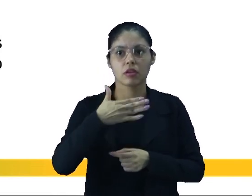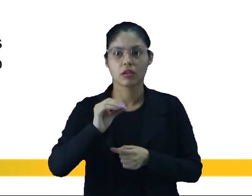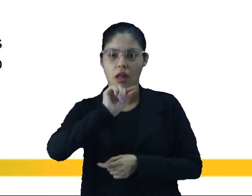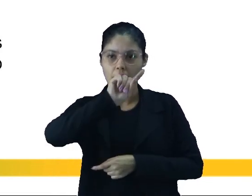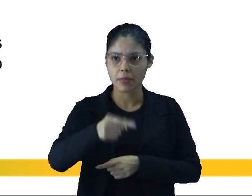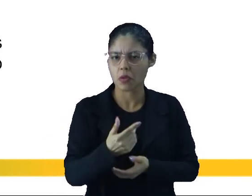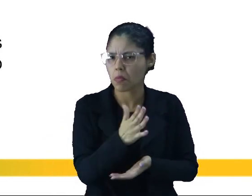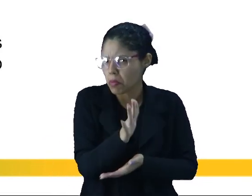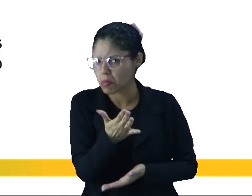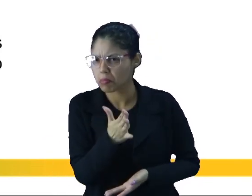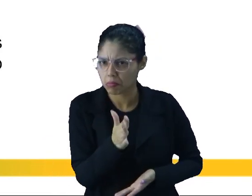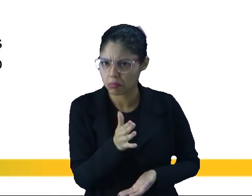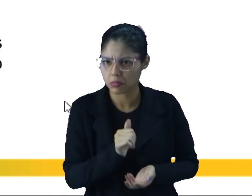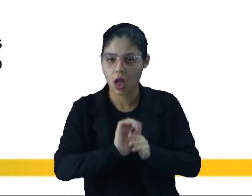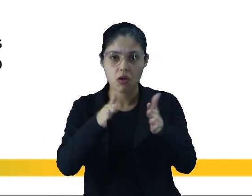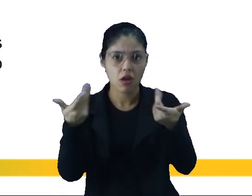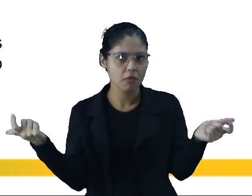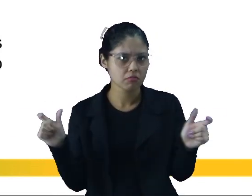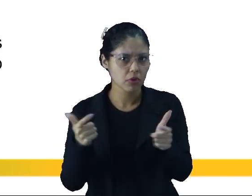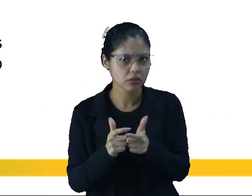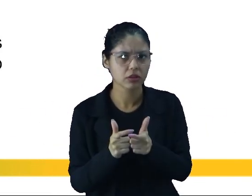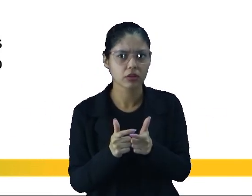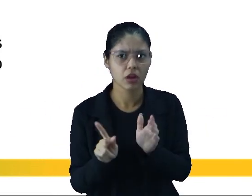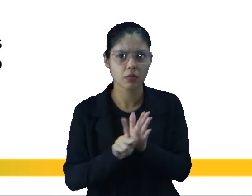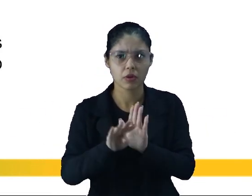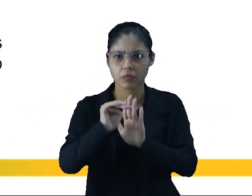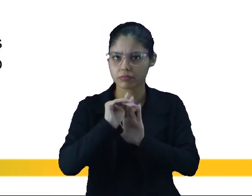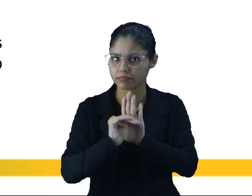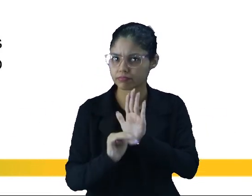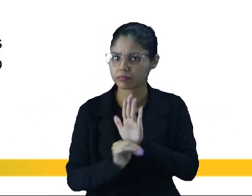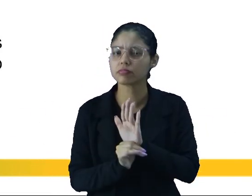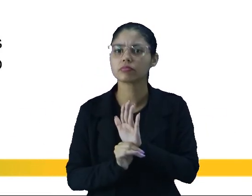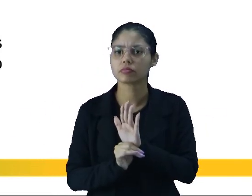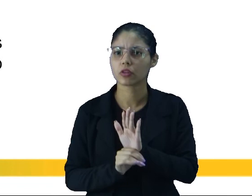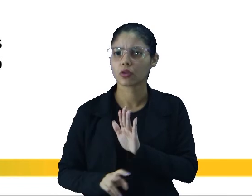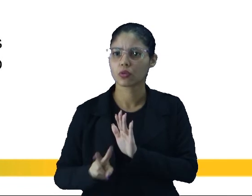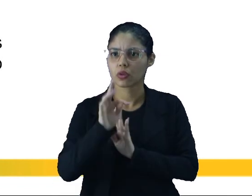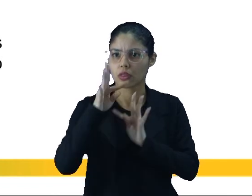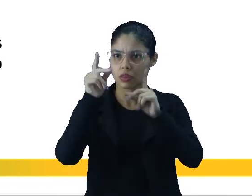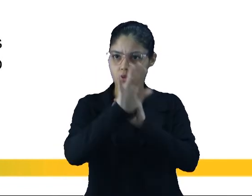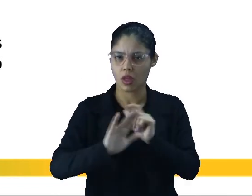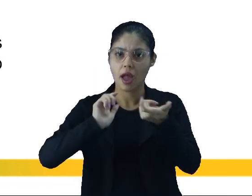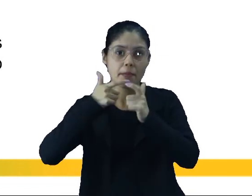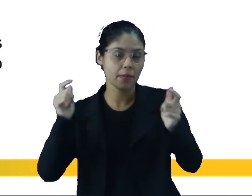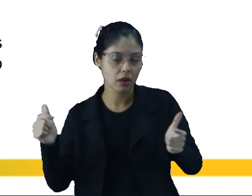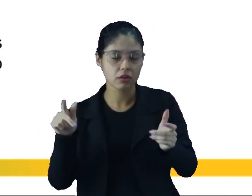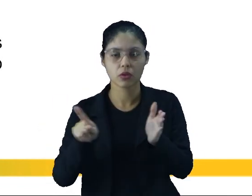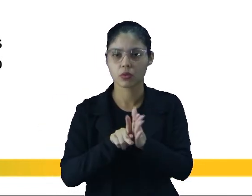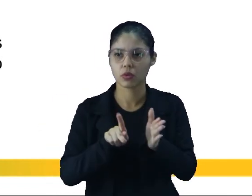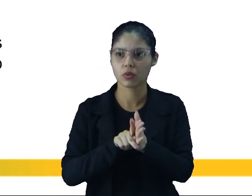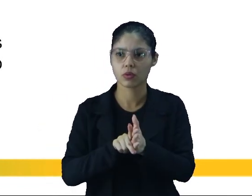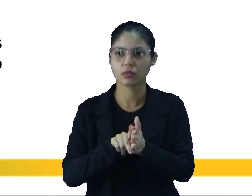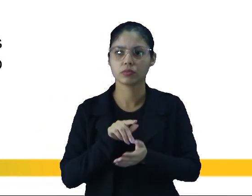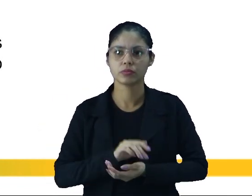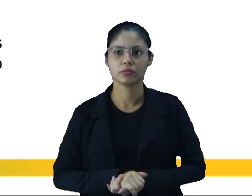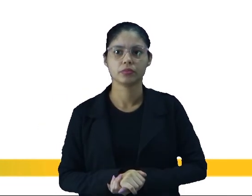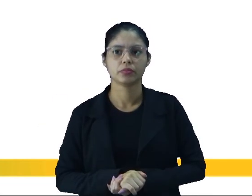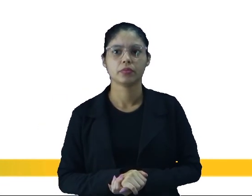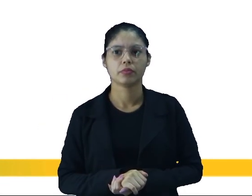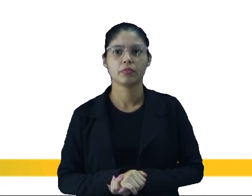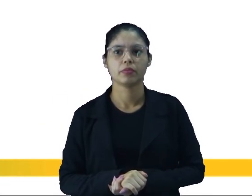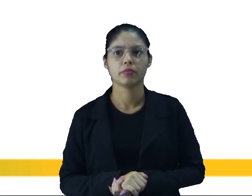1.000 por aproximação, qual é o menor número de etapas necessárias para que o volume total seja maior que o volume do recipiente?